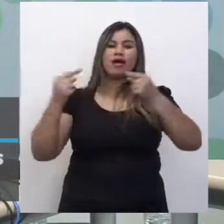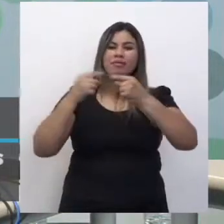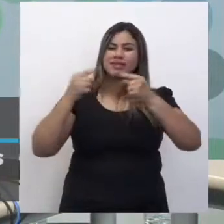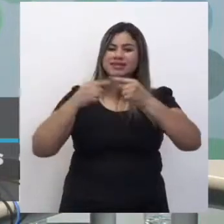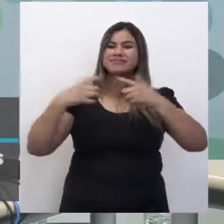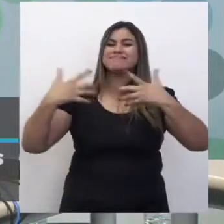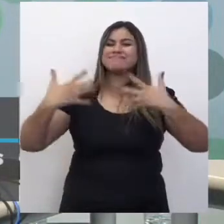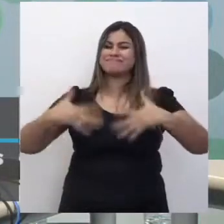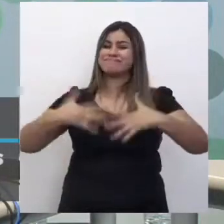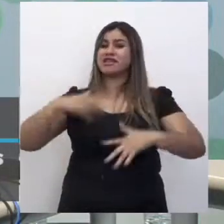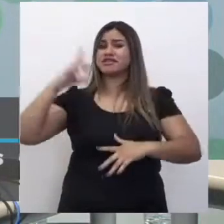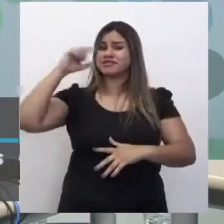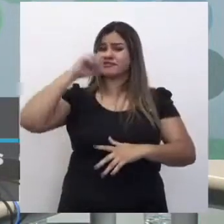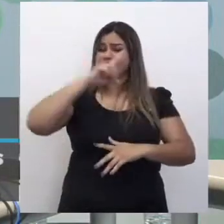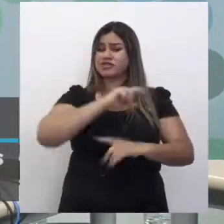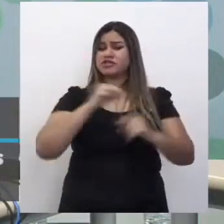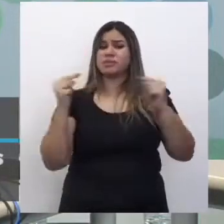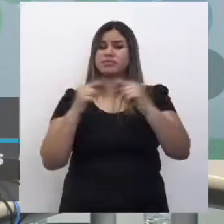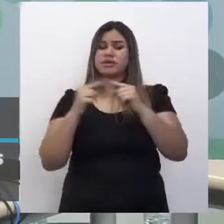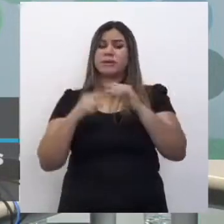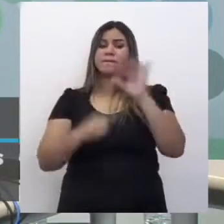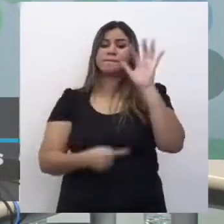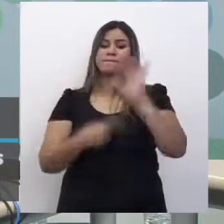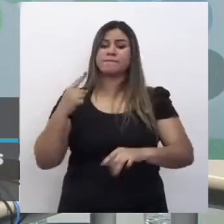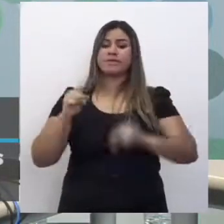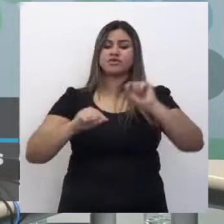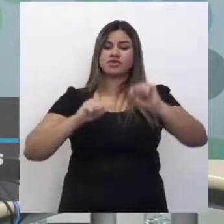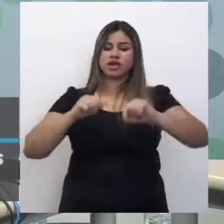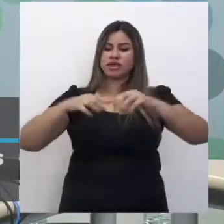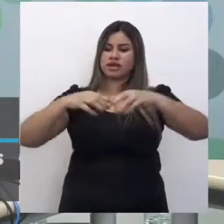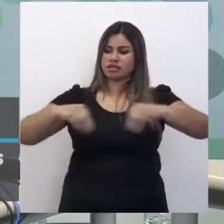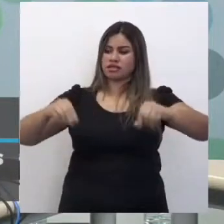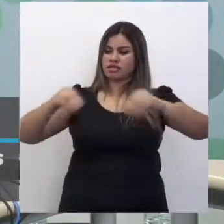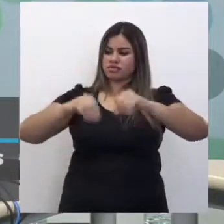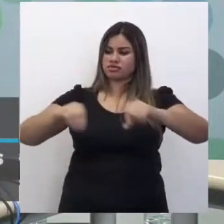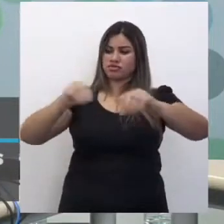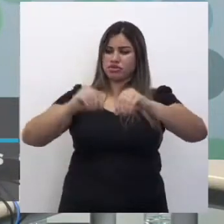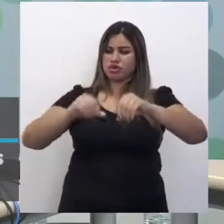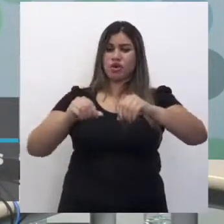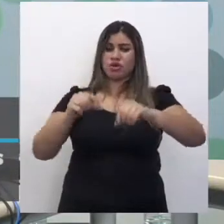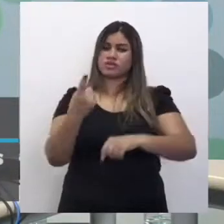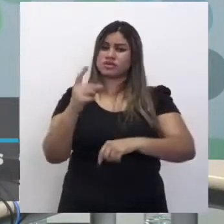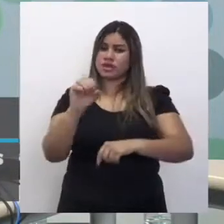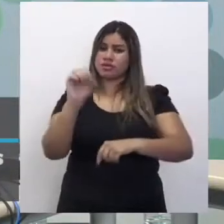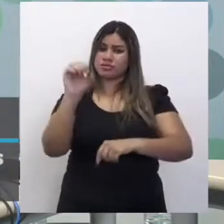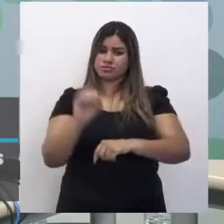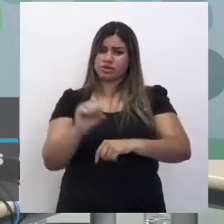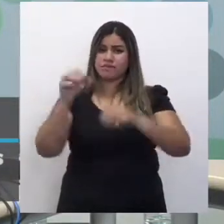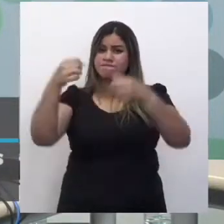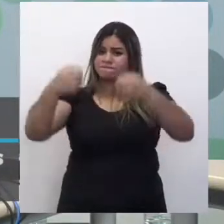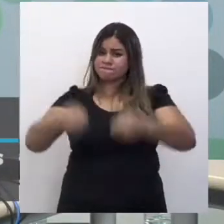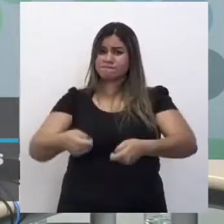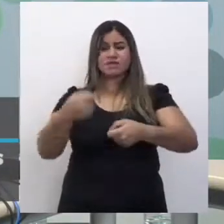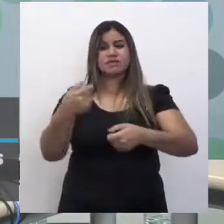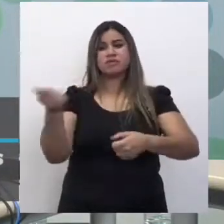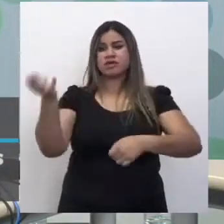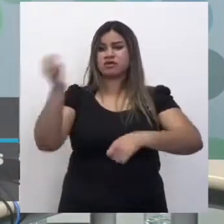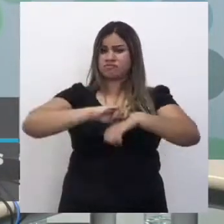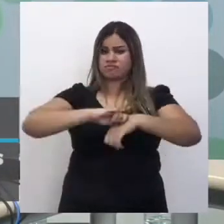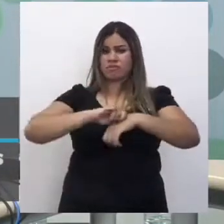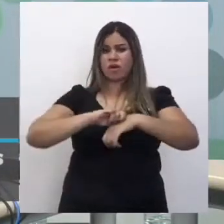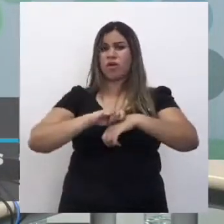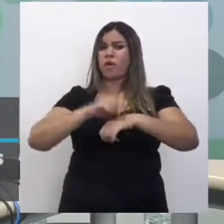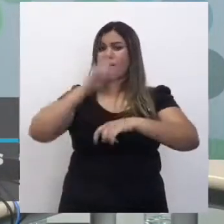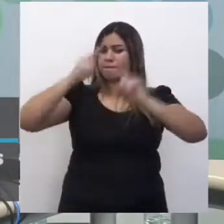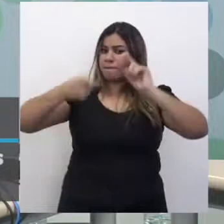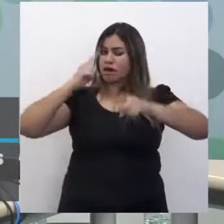que denota em primeira análise que aquele território não está ainda 100% consolidado, centralizado nas mãos de um